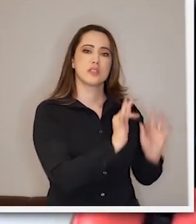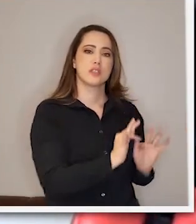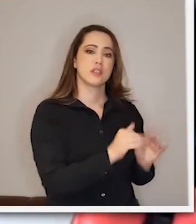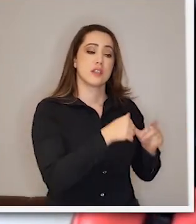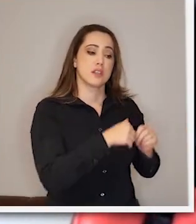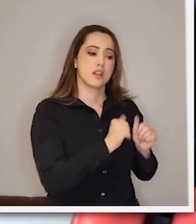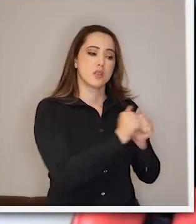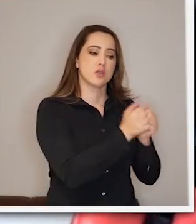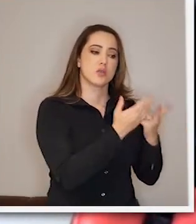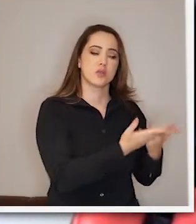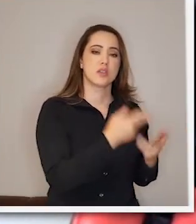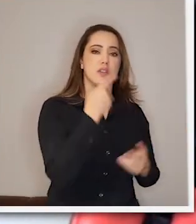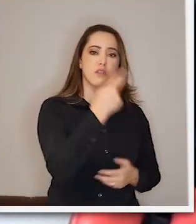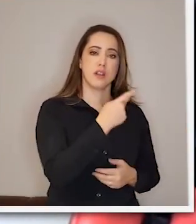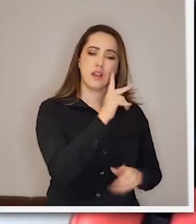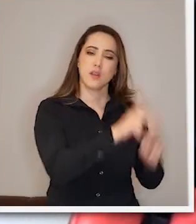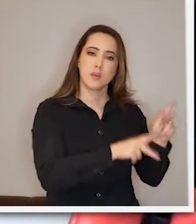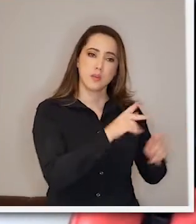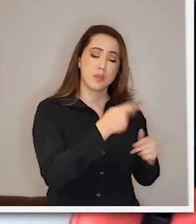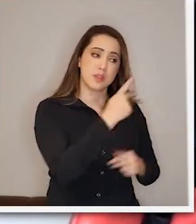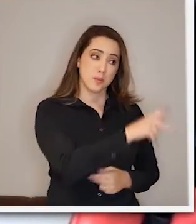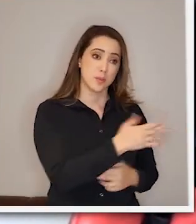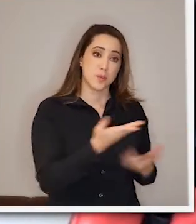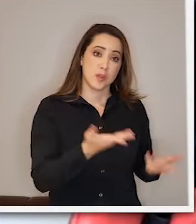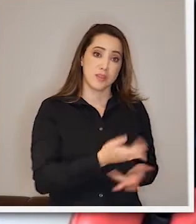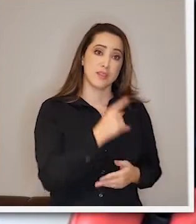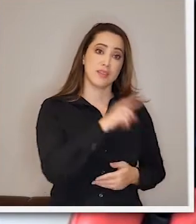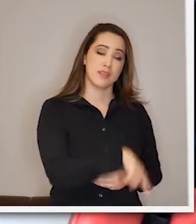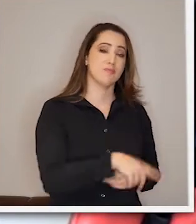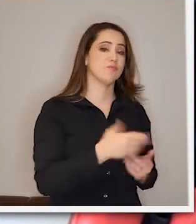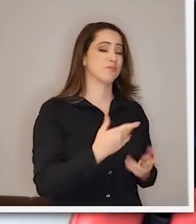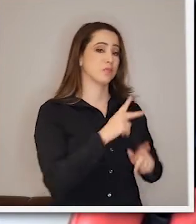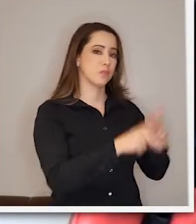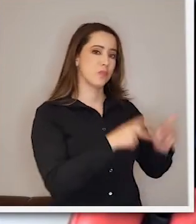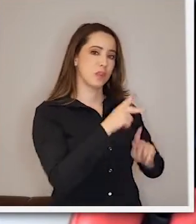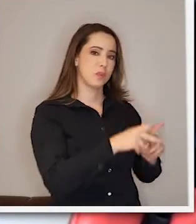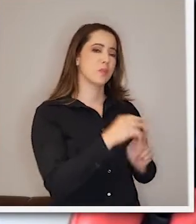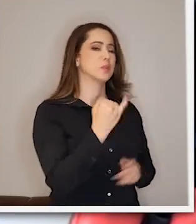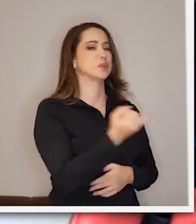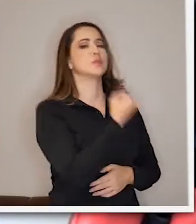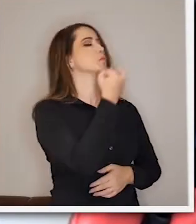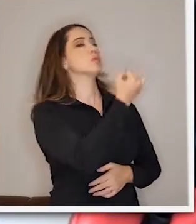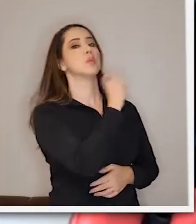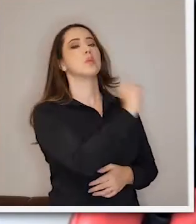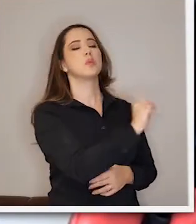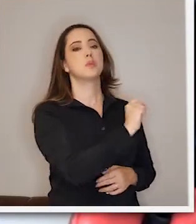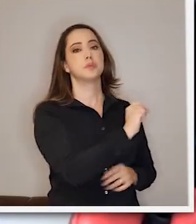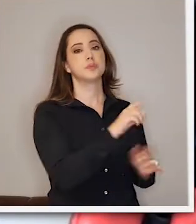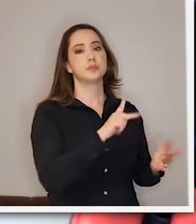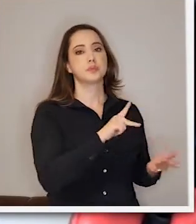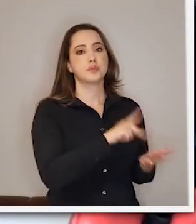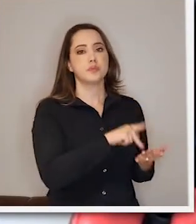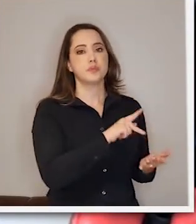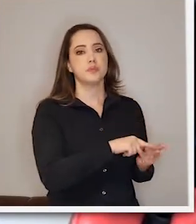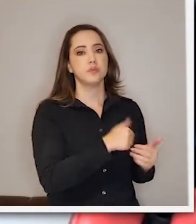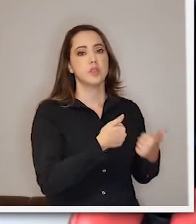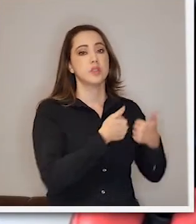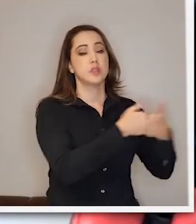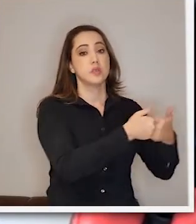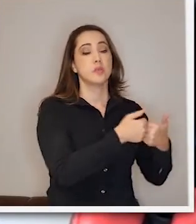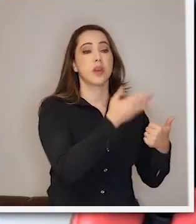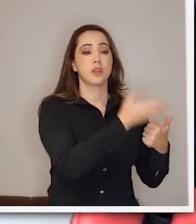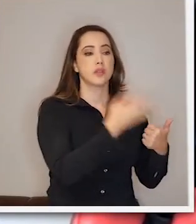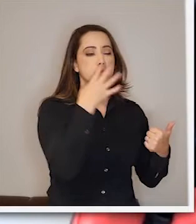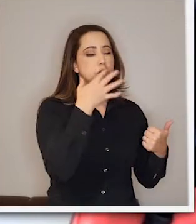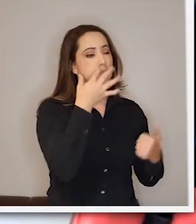com vocês e falar com o público de vocês. É um público aí seletivo, um público que realmente acompanha vocês